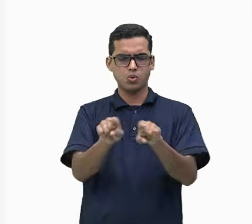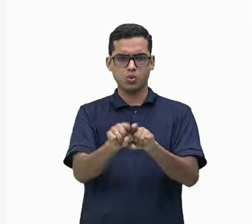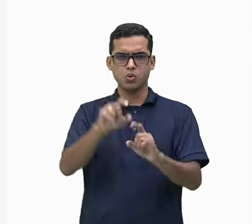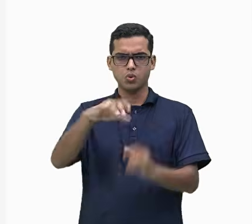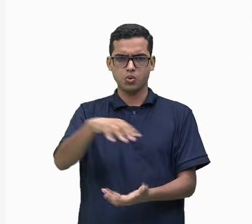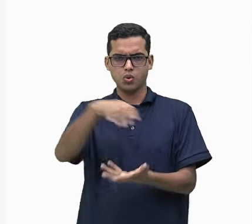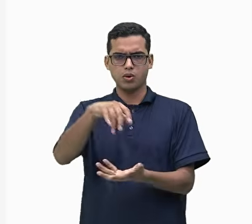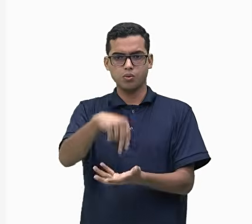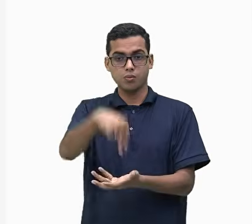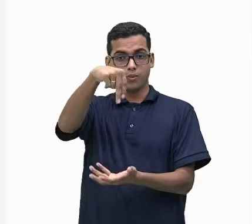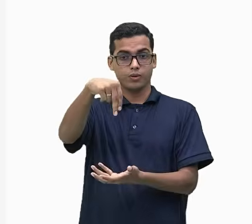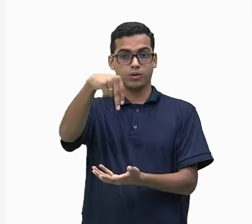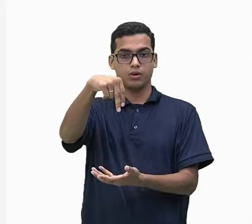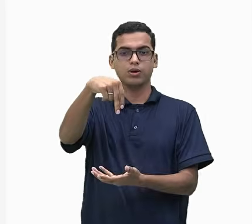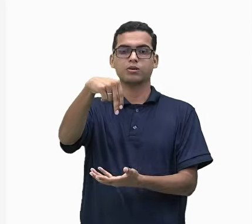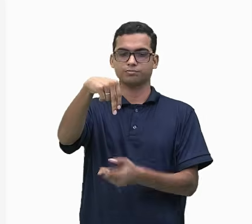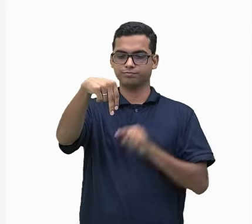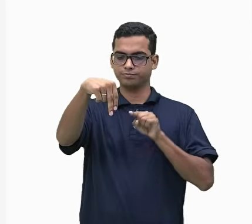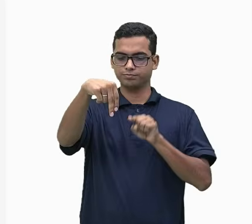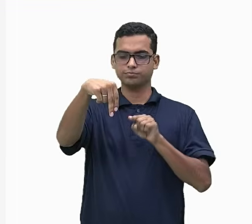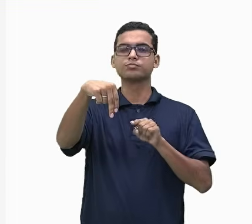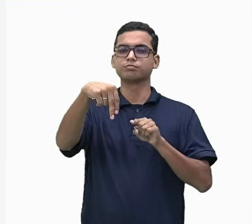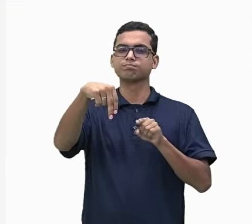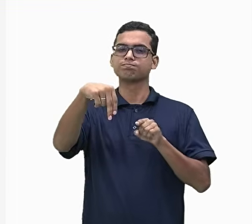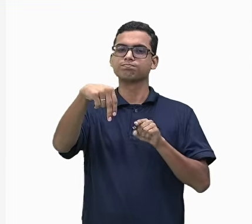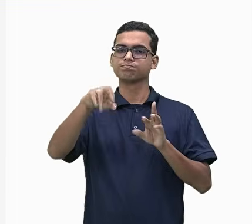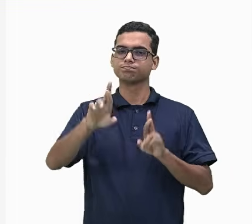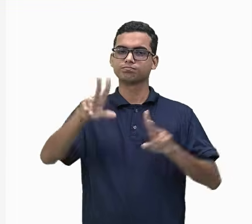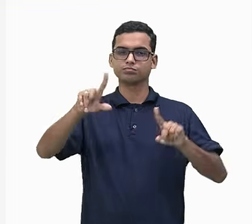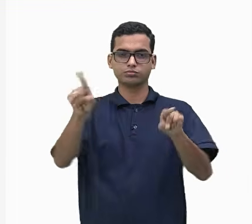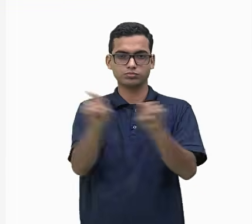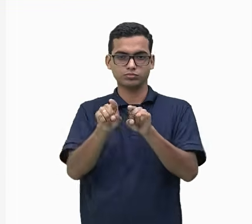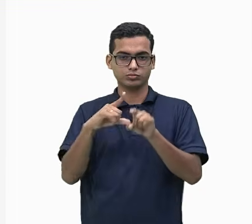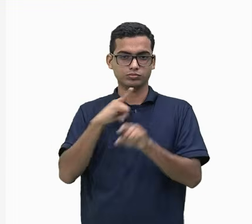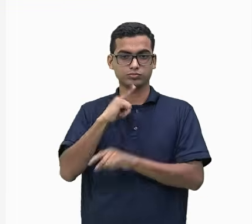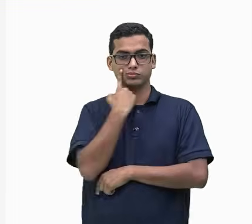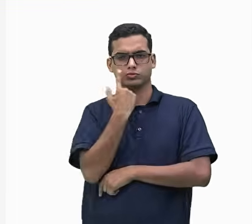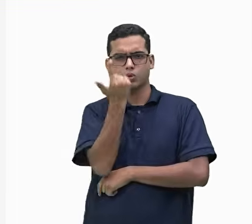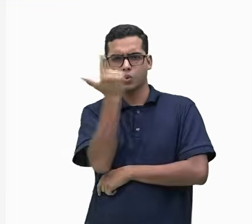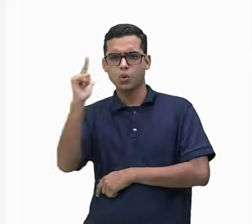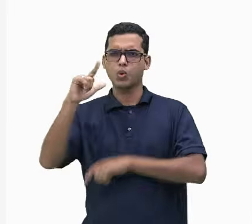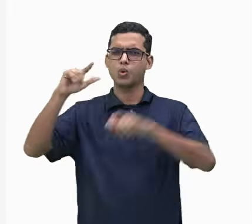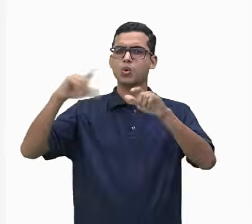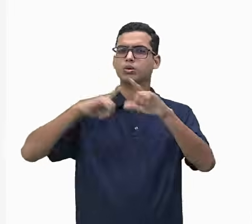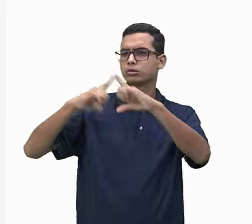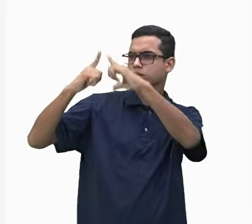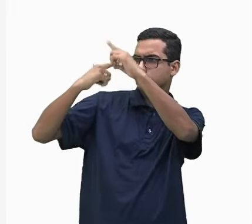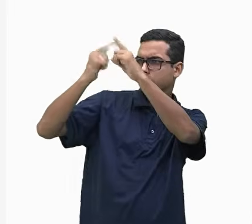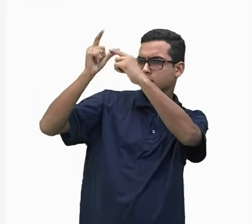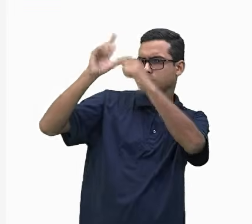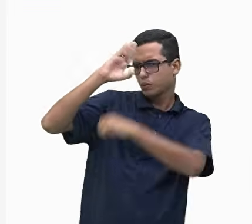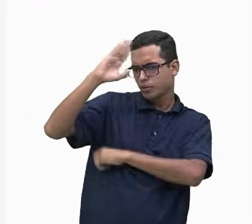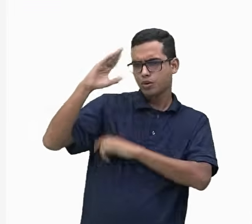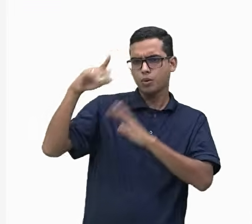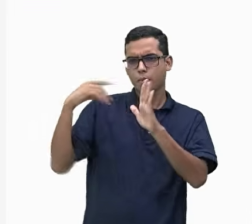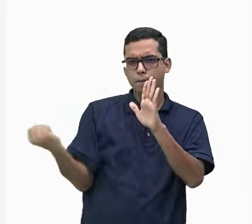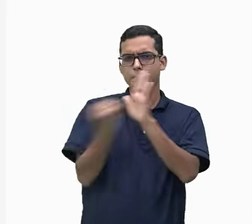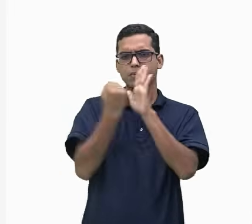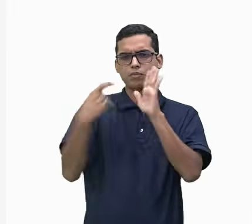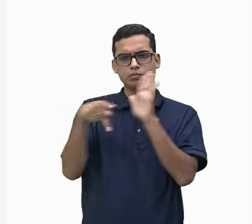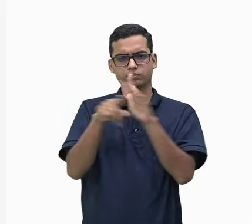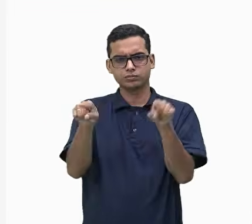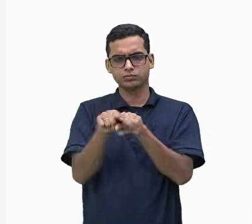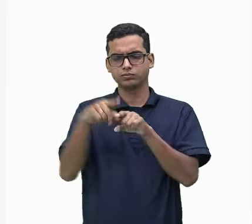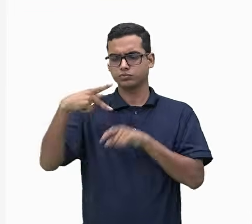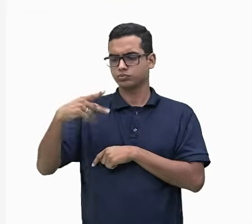no hemisfério norte. No hemisfério norte já vai ser uma outra estrela que acaba marcando bastante,